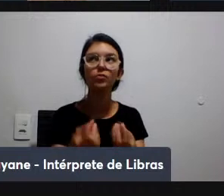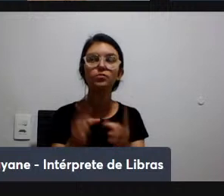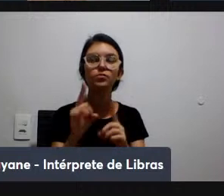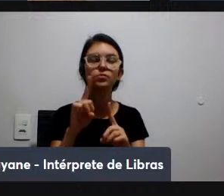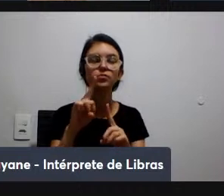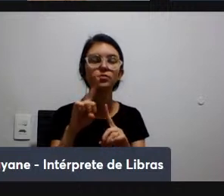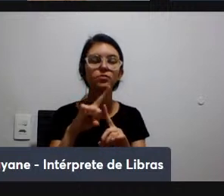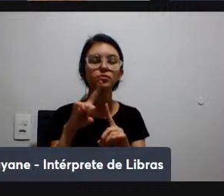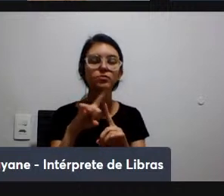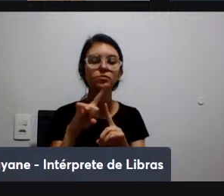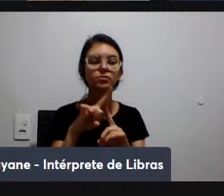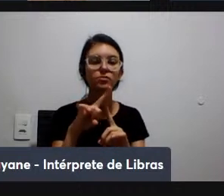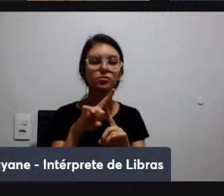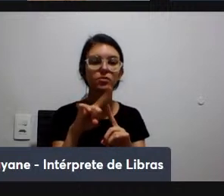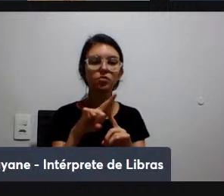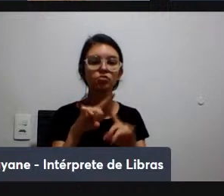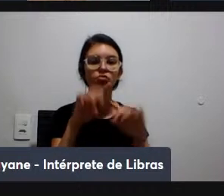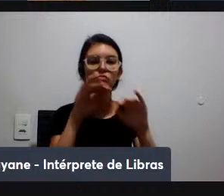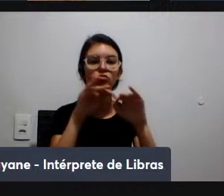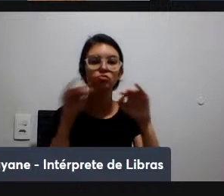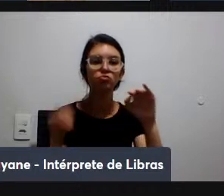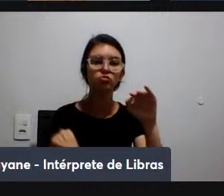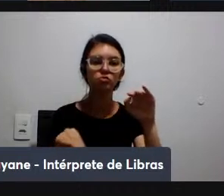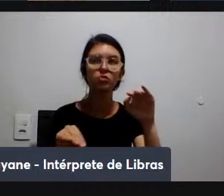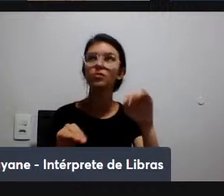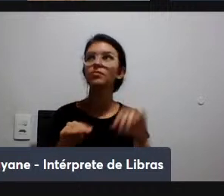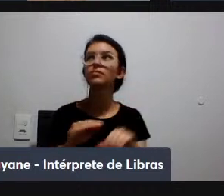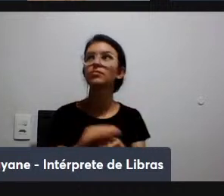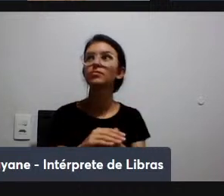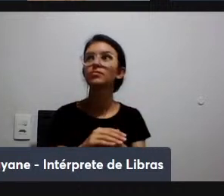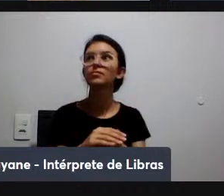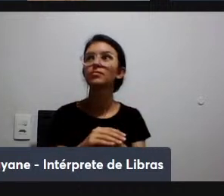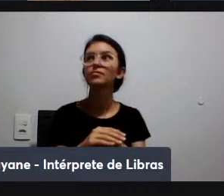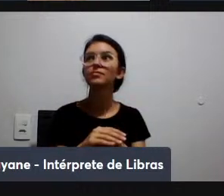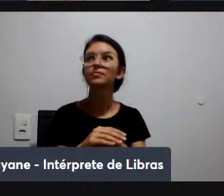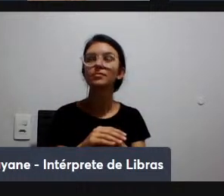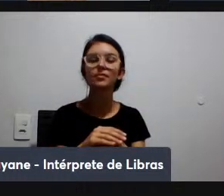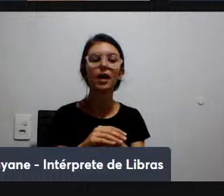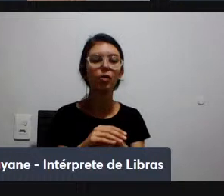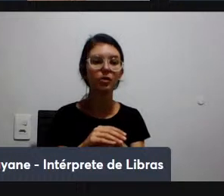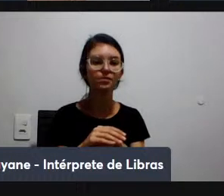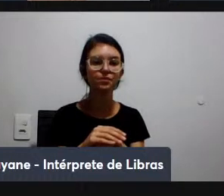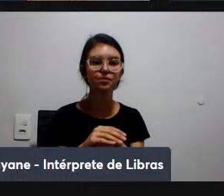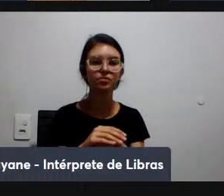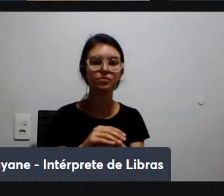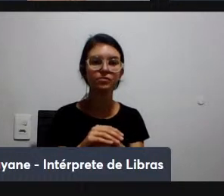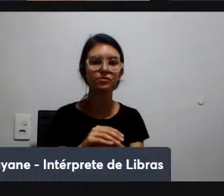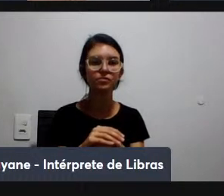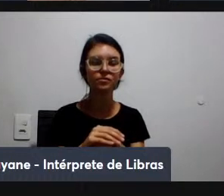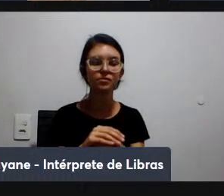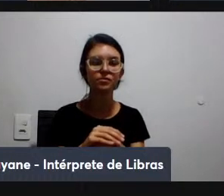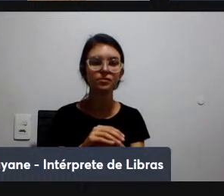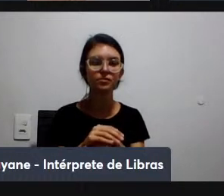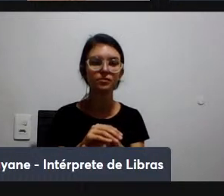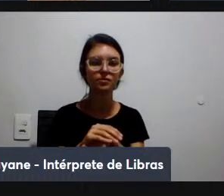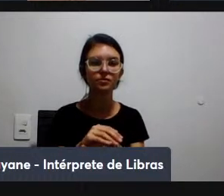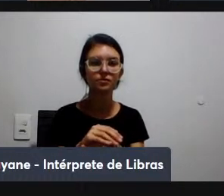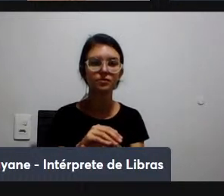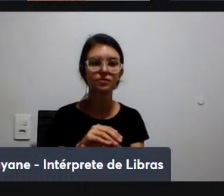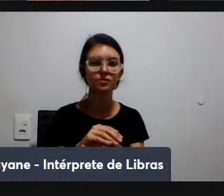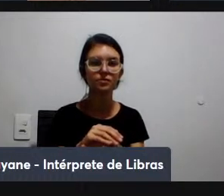legitimando a desigualdade e as comparações entre países como